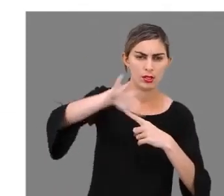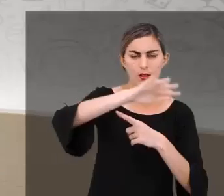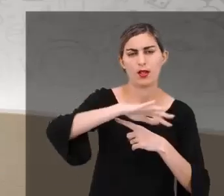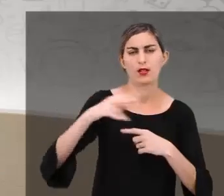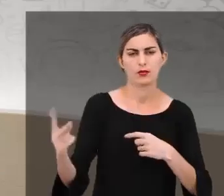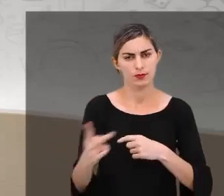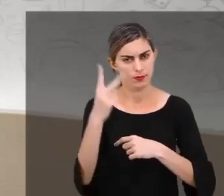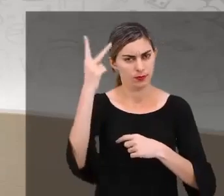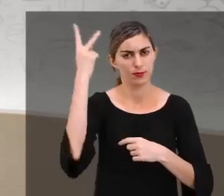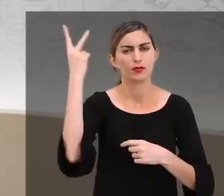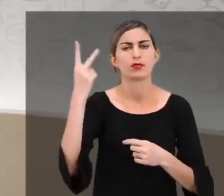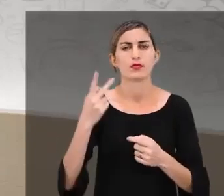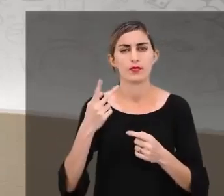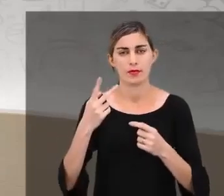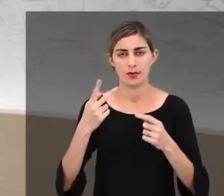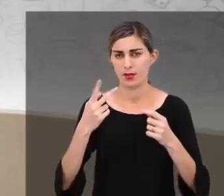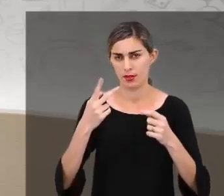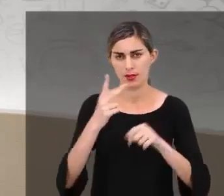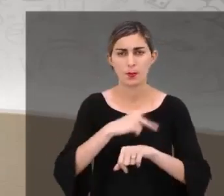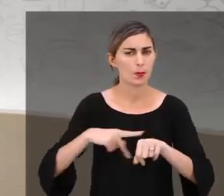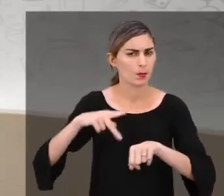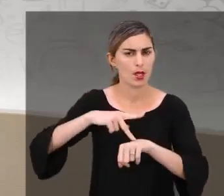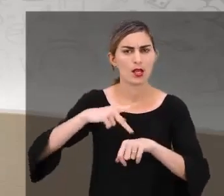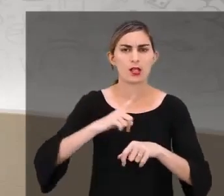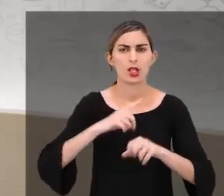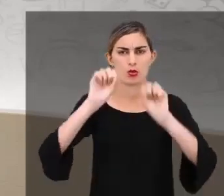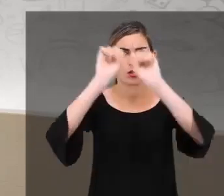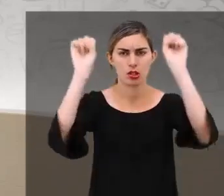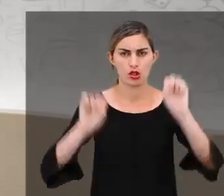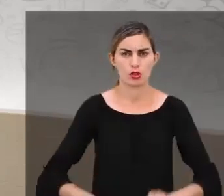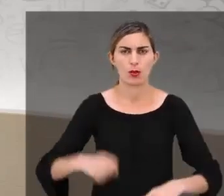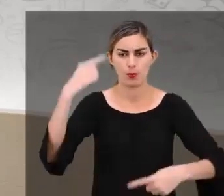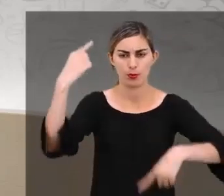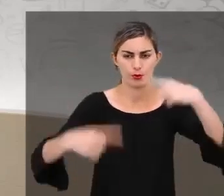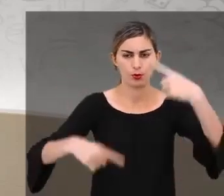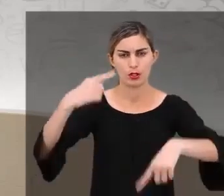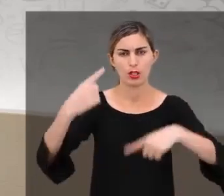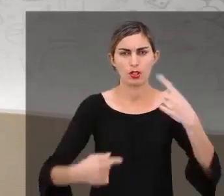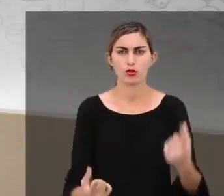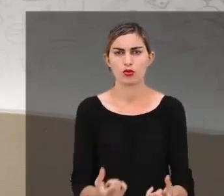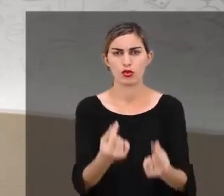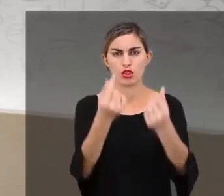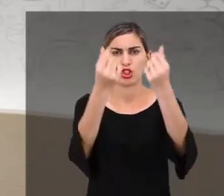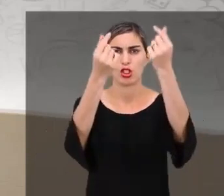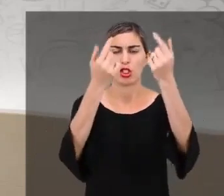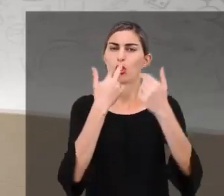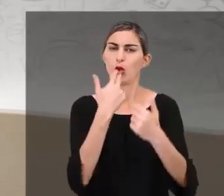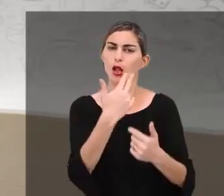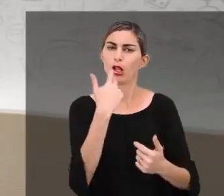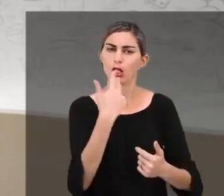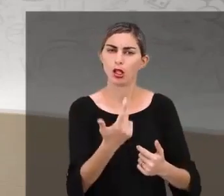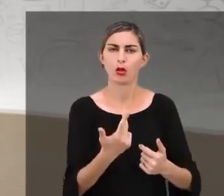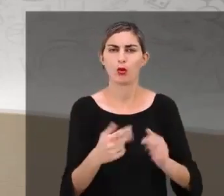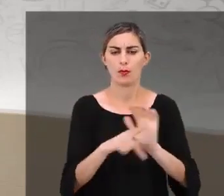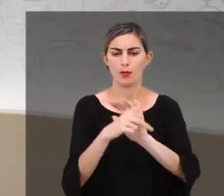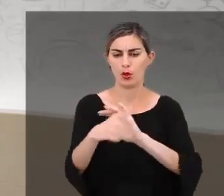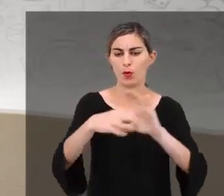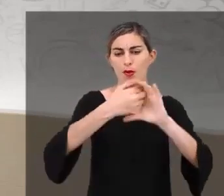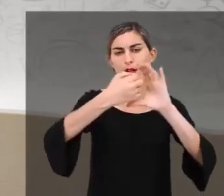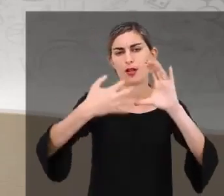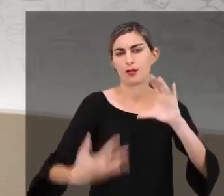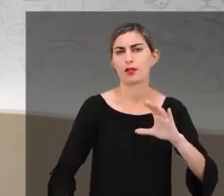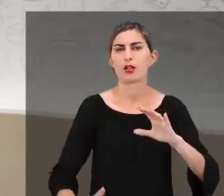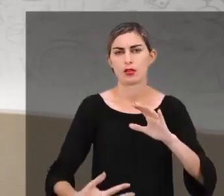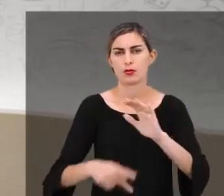valores. Veja só, uma nação ela tem um sistema político, uma moeda, um idioma e uma bandeira que caracterizam ali